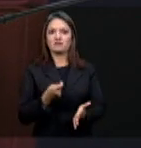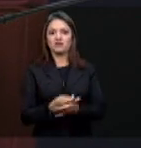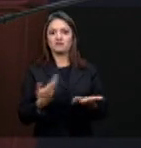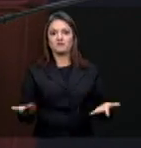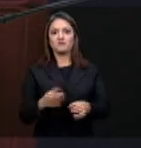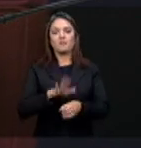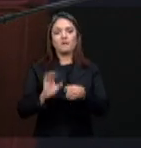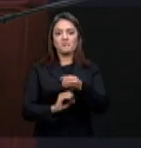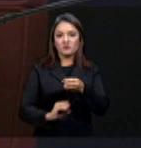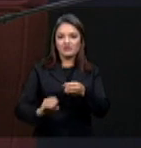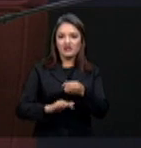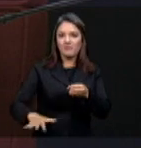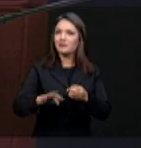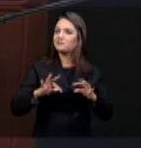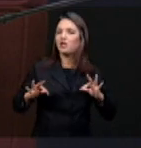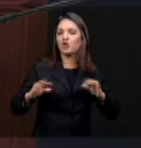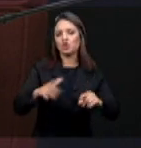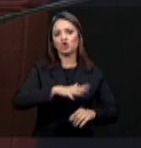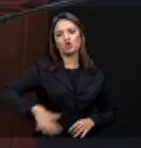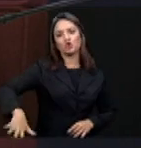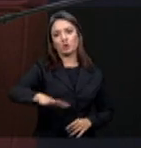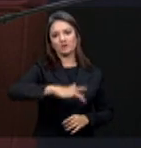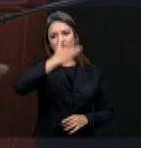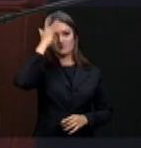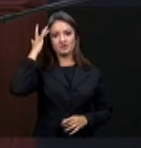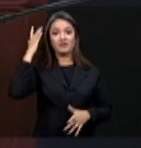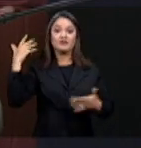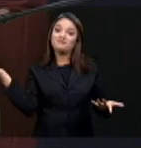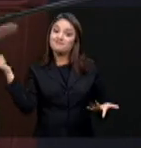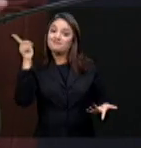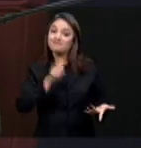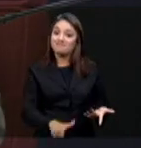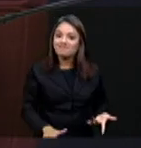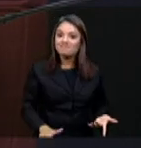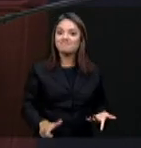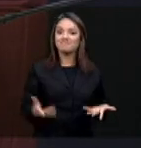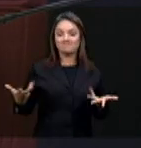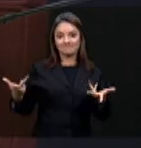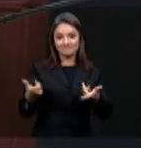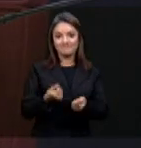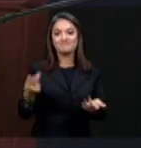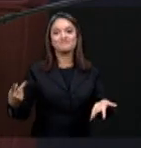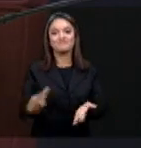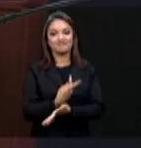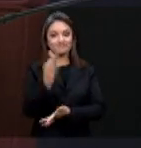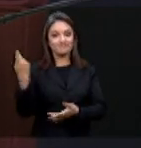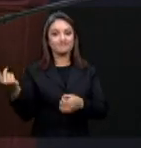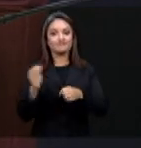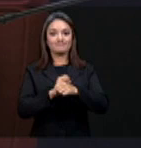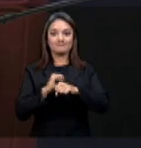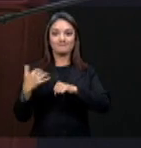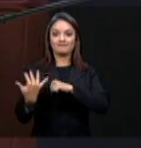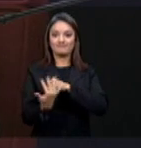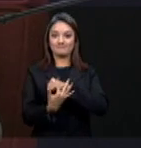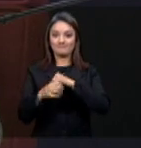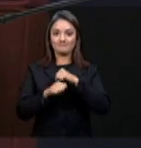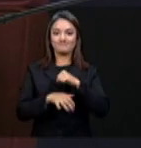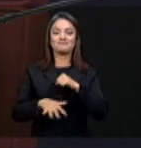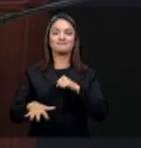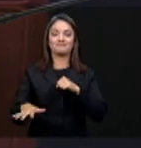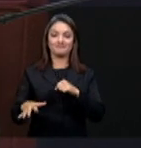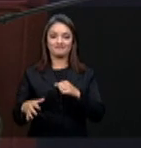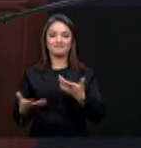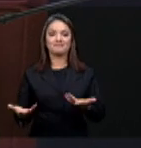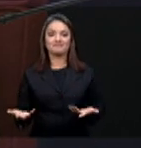saneamento seja Universal Isso foi uma conquista tão incrível que aconteceu no meio da pandemia uma das Vitórias a pandemia né vou vir muita